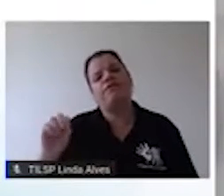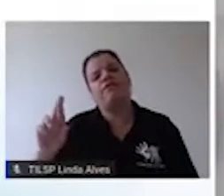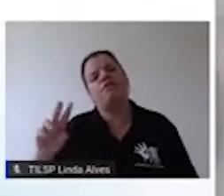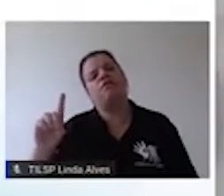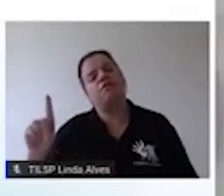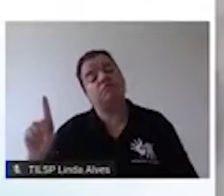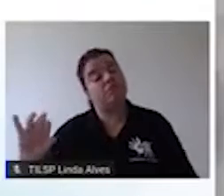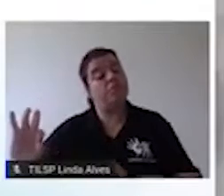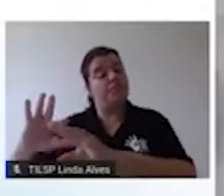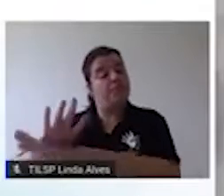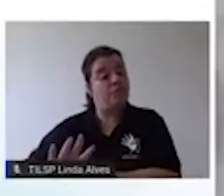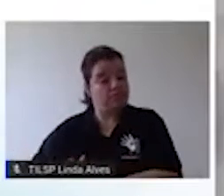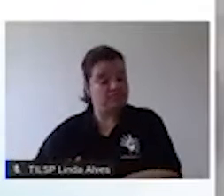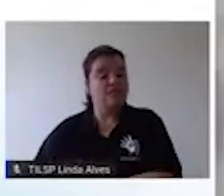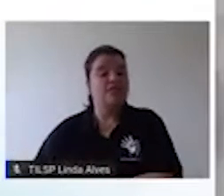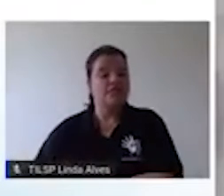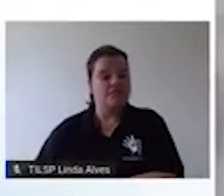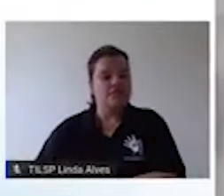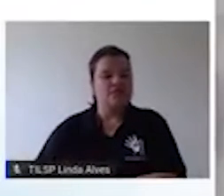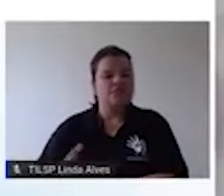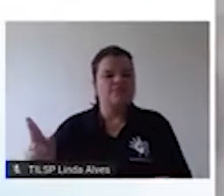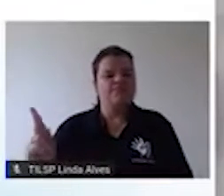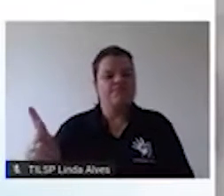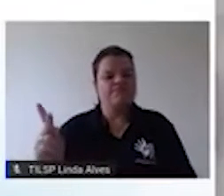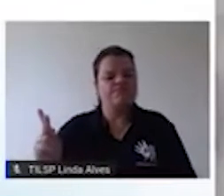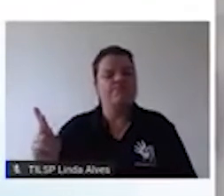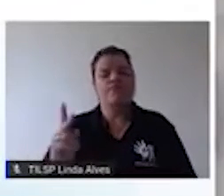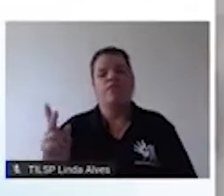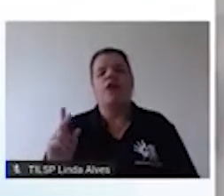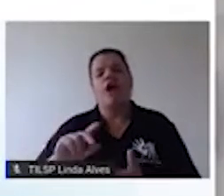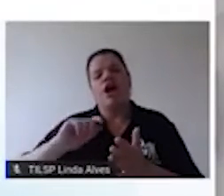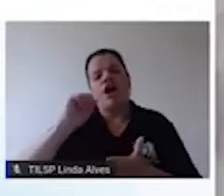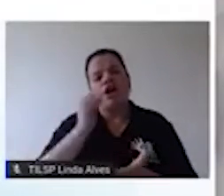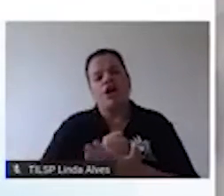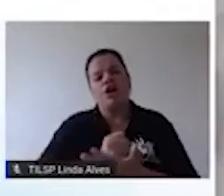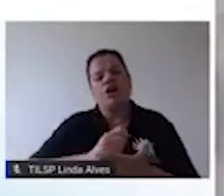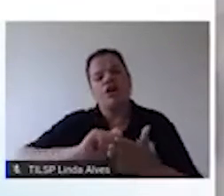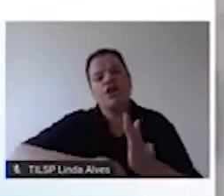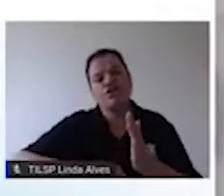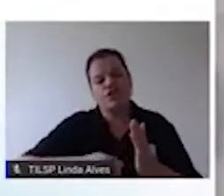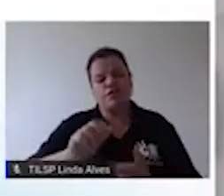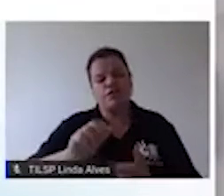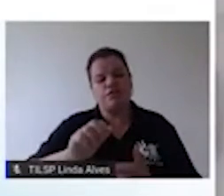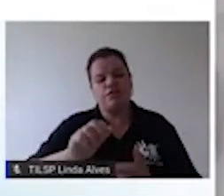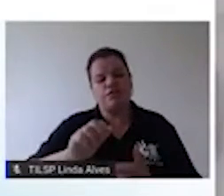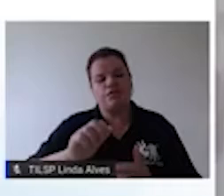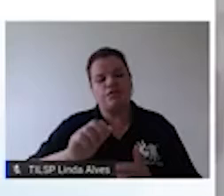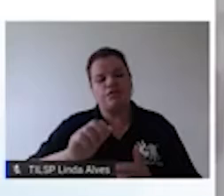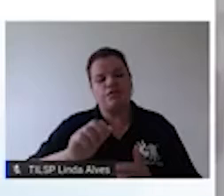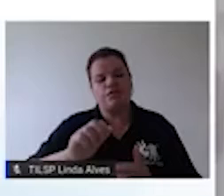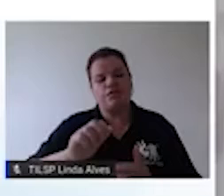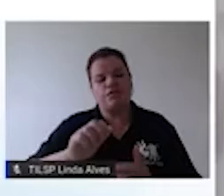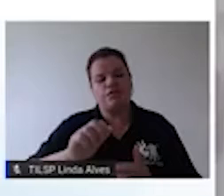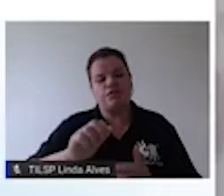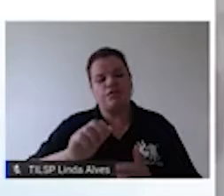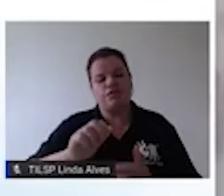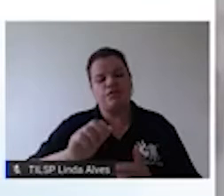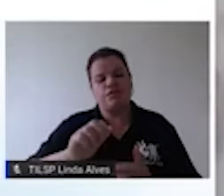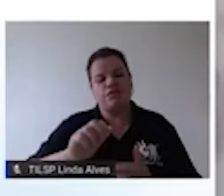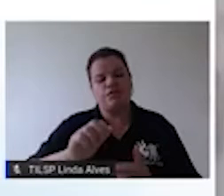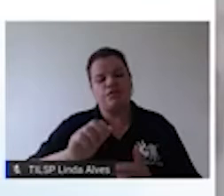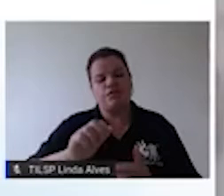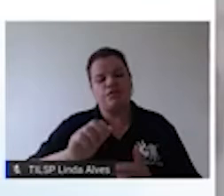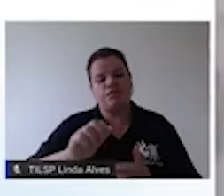esta ficar disponível, após o registro de ambas na Anvisa, não é? E apresentar um plano de